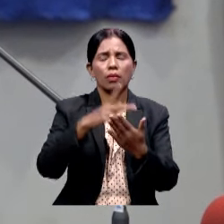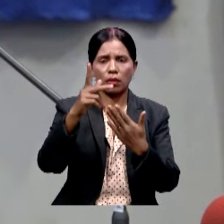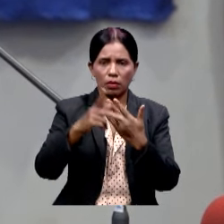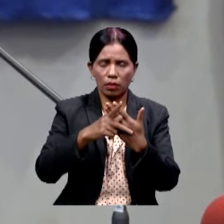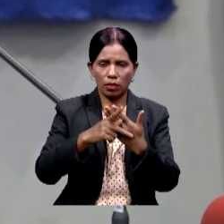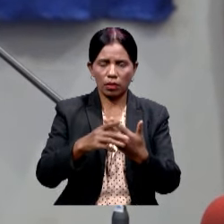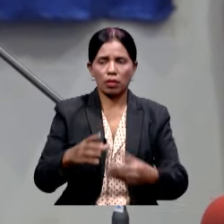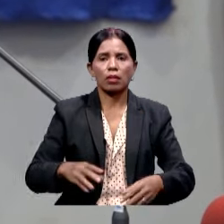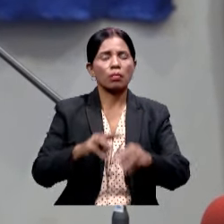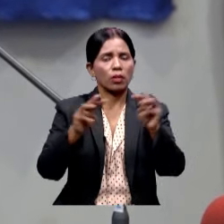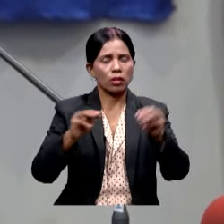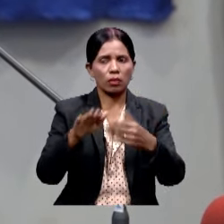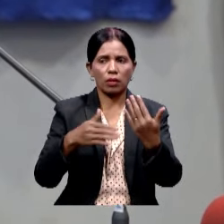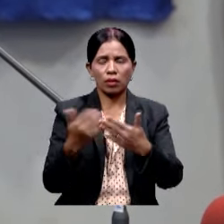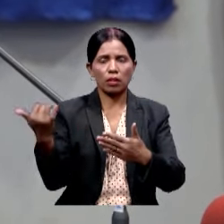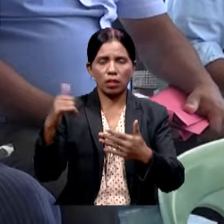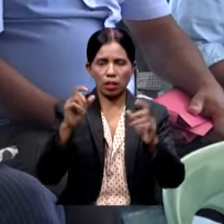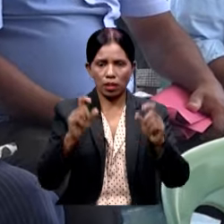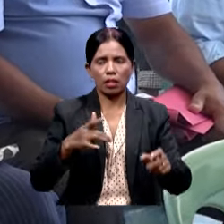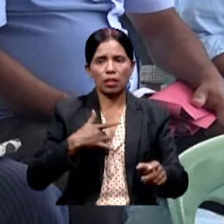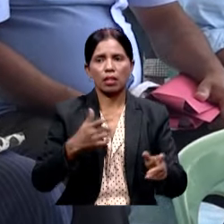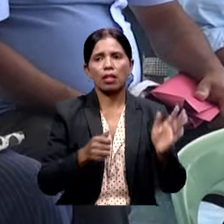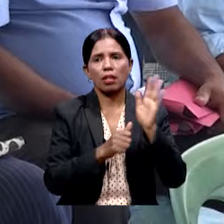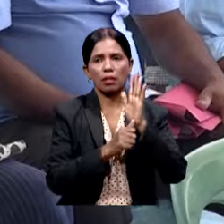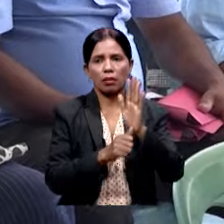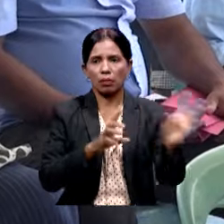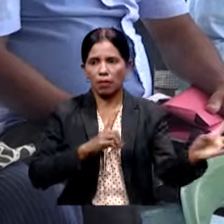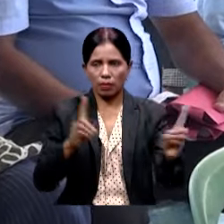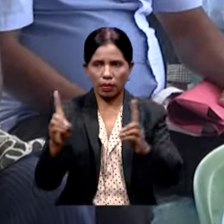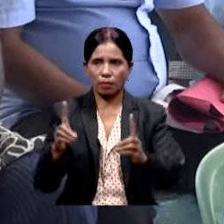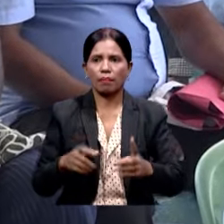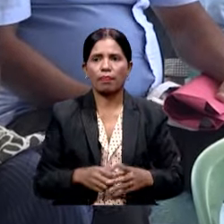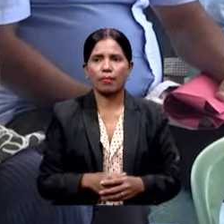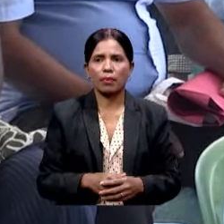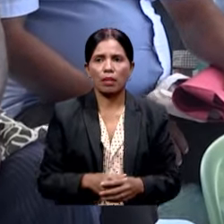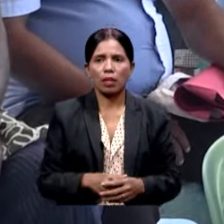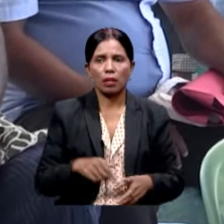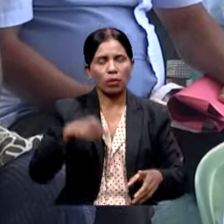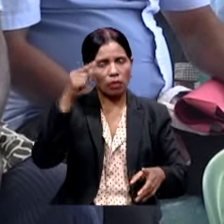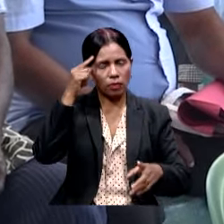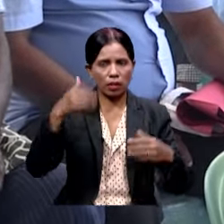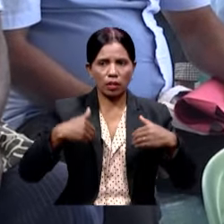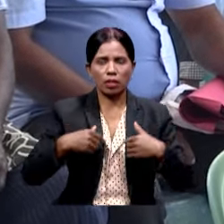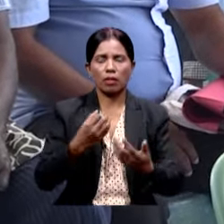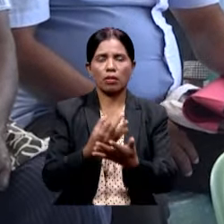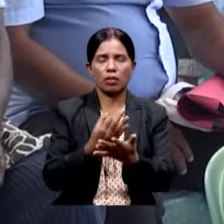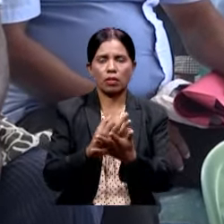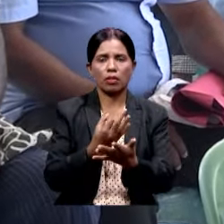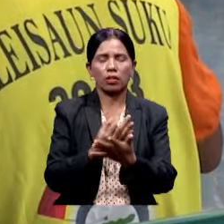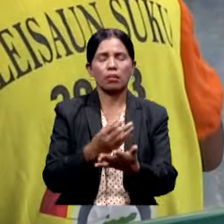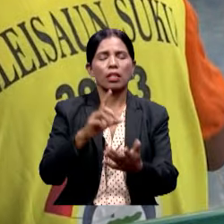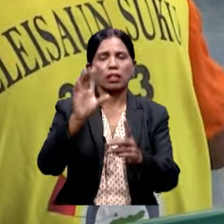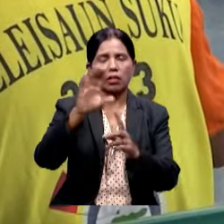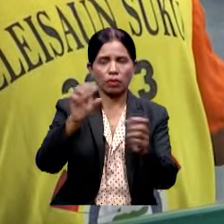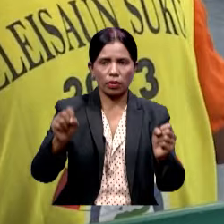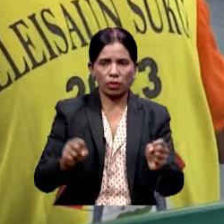desenvolvimento integrado municipal, se tem que apreciar, mas foi pela implementação. Governo mos e a subsídio para a Sef Suco, se não, onde